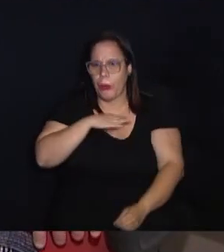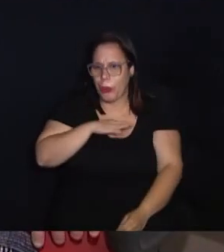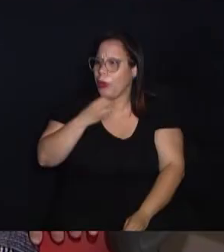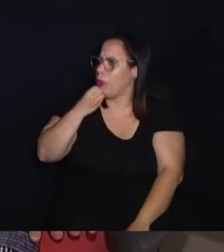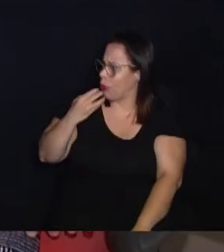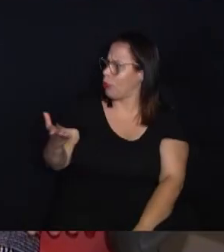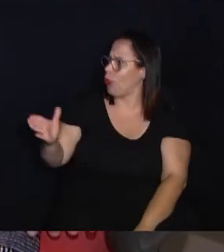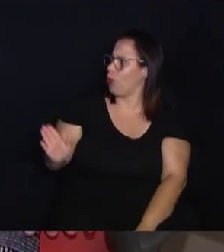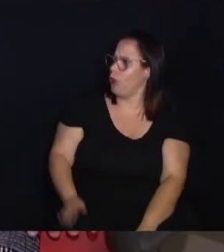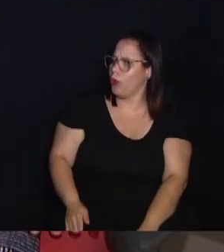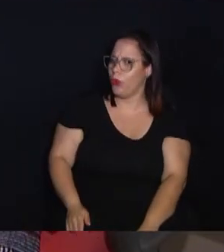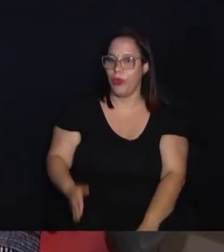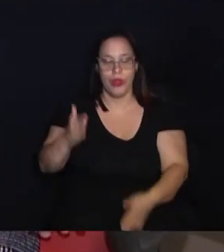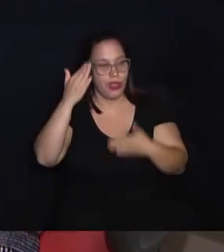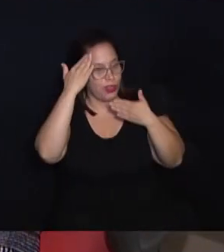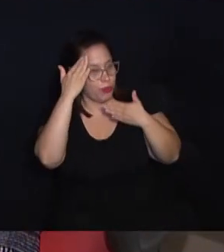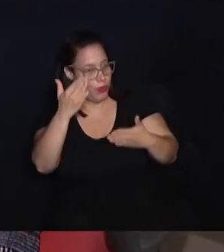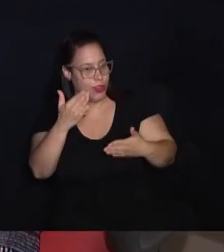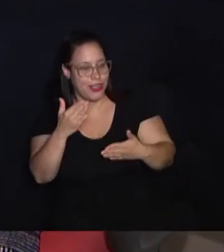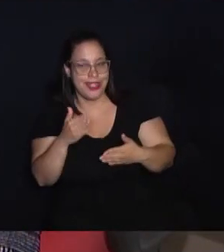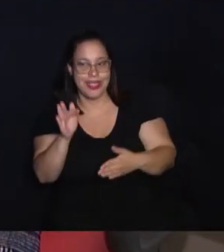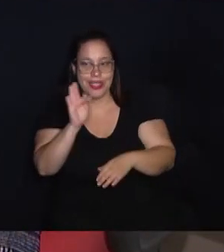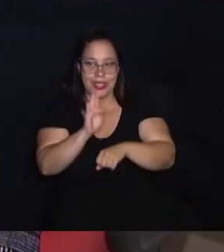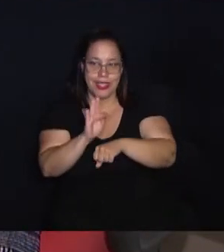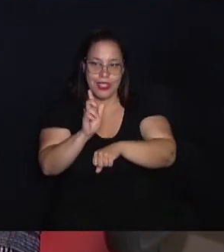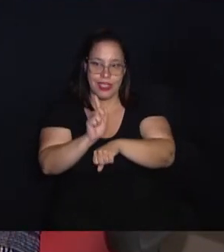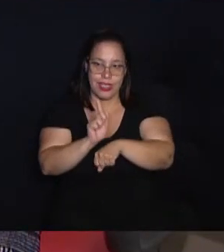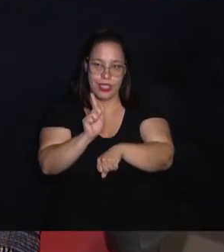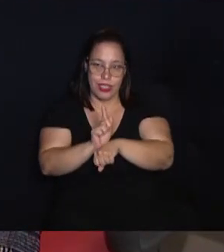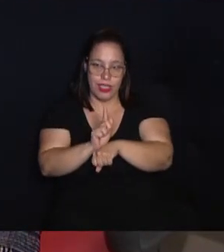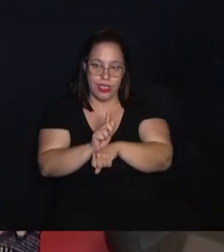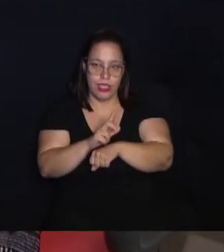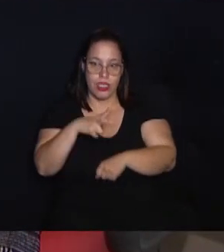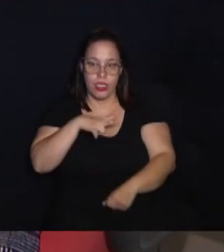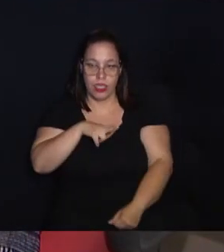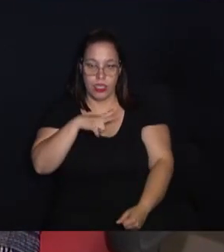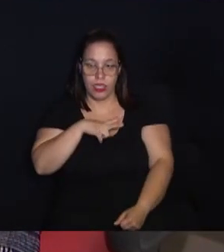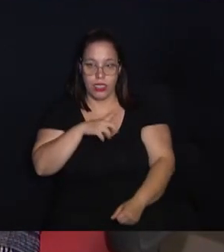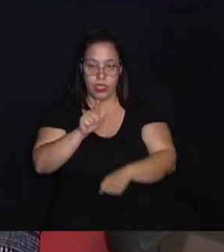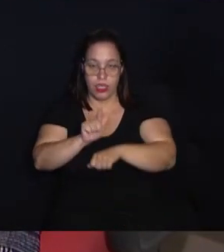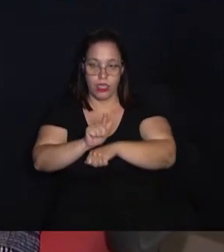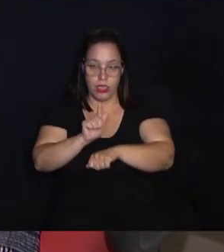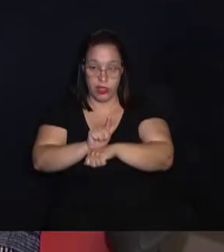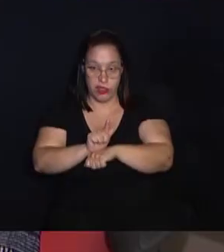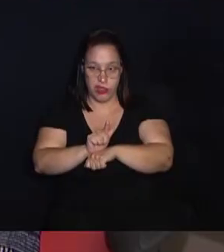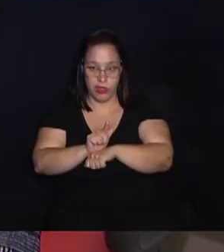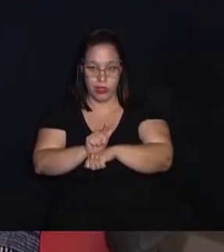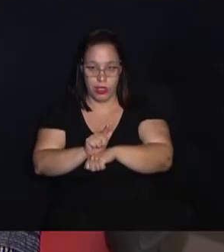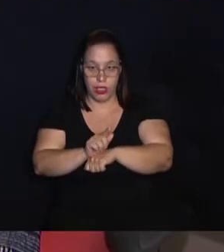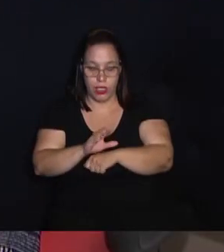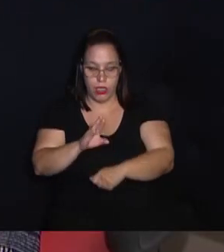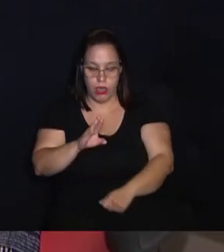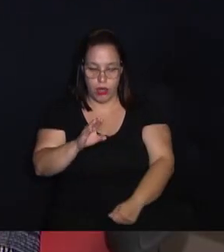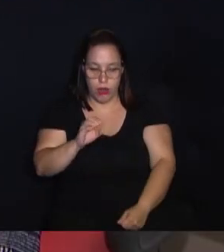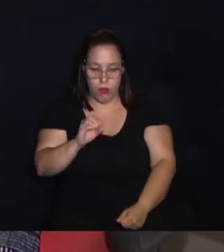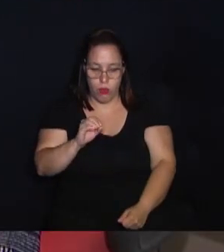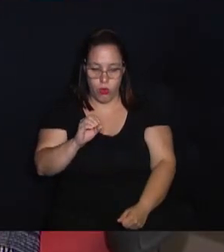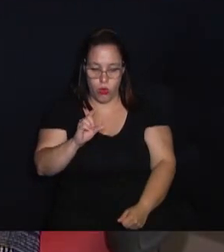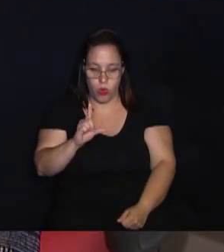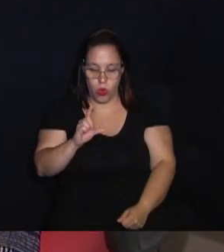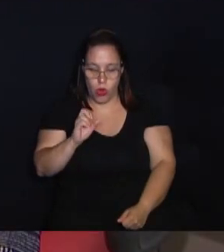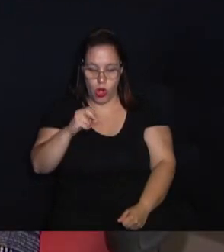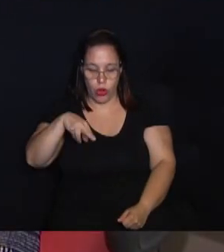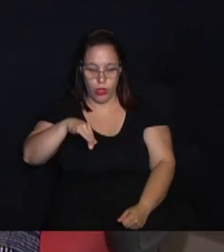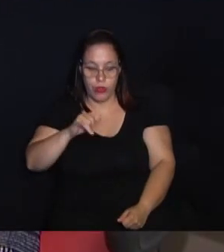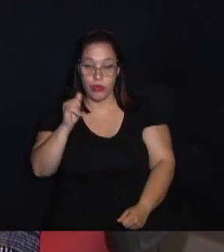Obrigada. Eu me formei parcialmente em Portugal, porque eu fiz a minha graduação em Bolonha, na Itália, e depois saí